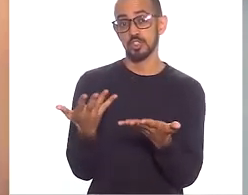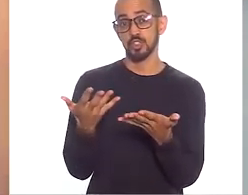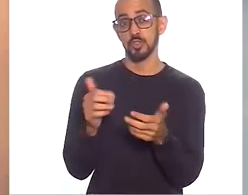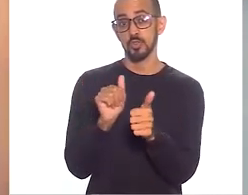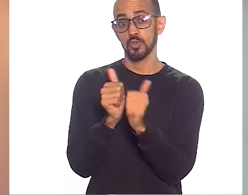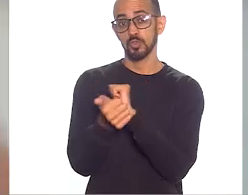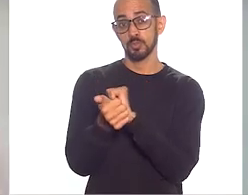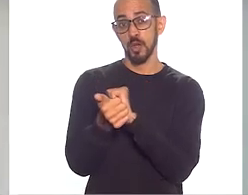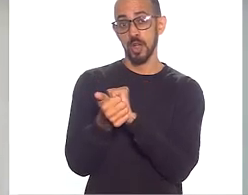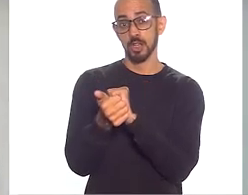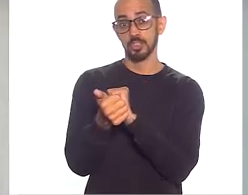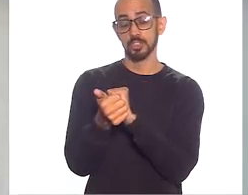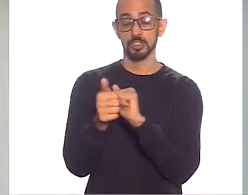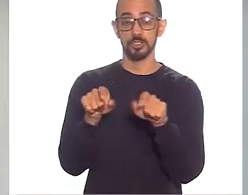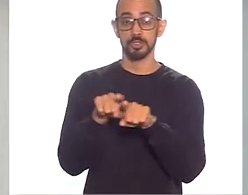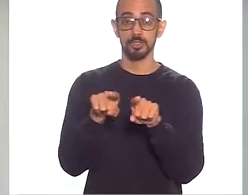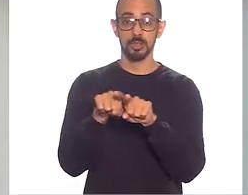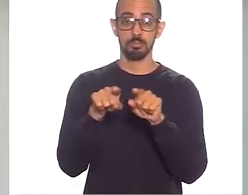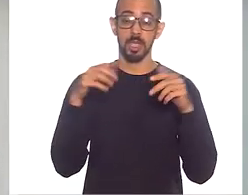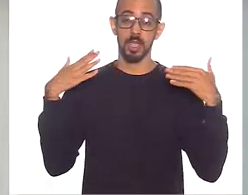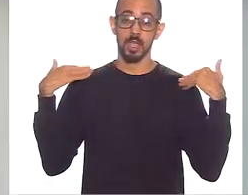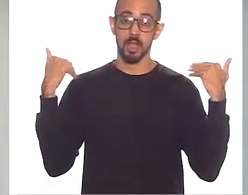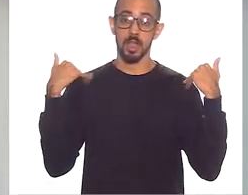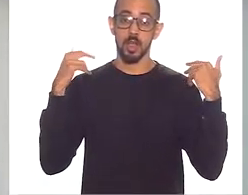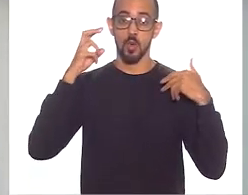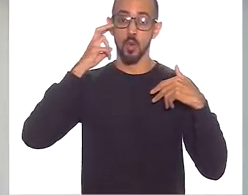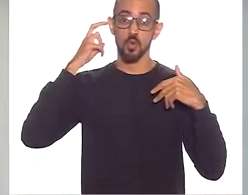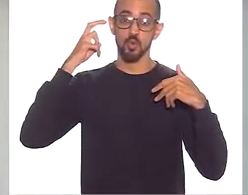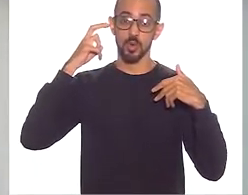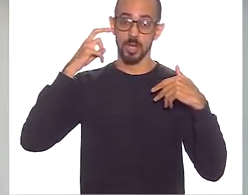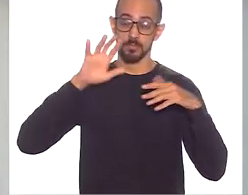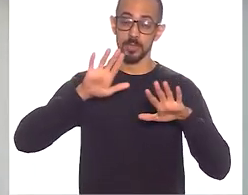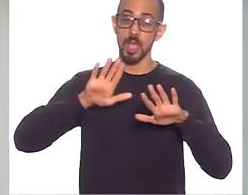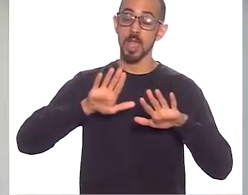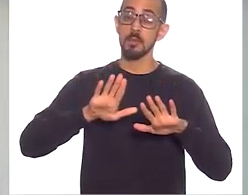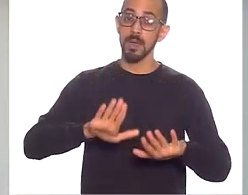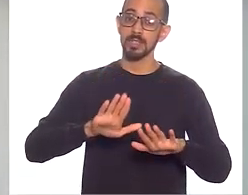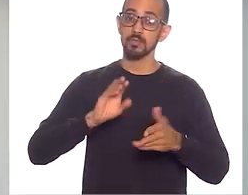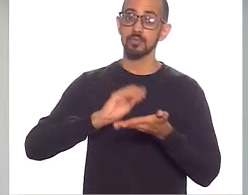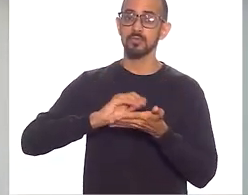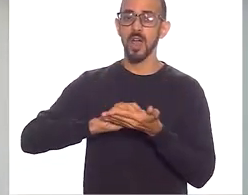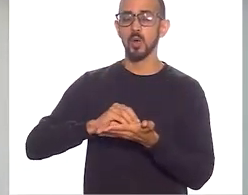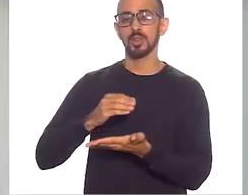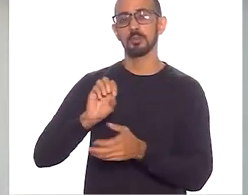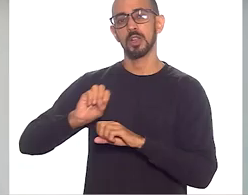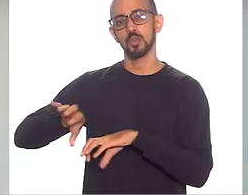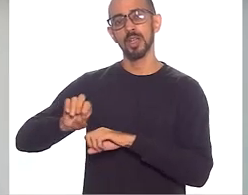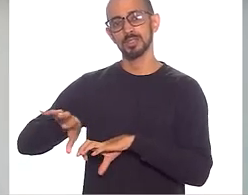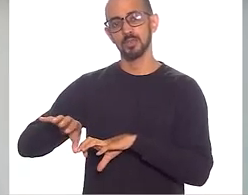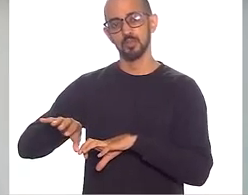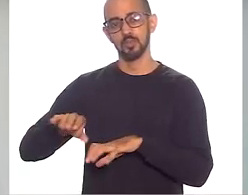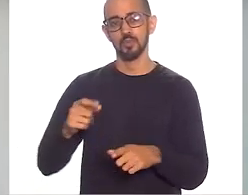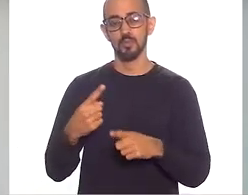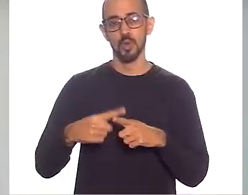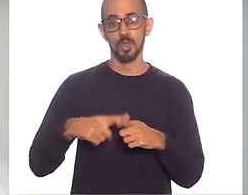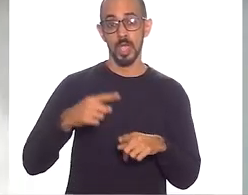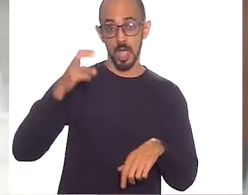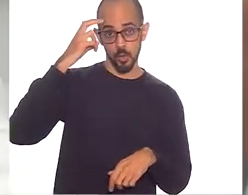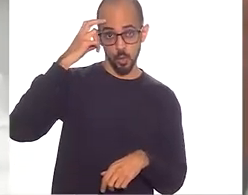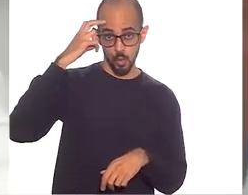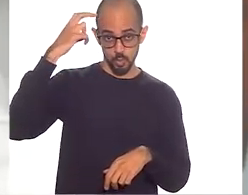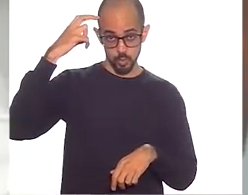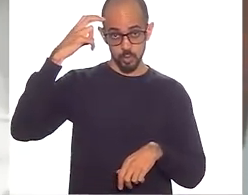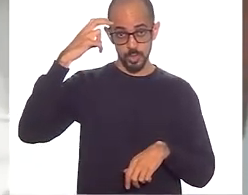para o futebol, para o esporte, mas não tem para a educação. A gente precisa ter incentivo fiscal para a educação, né? Porque